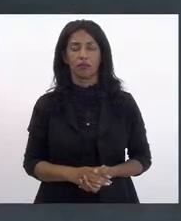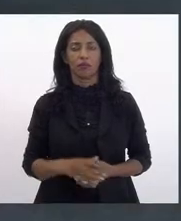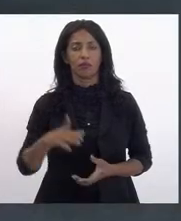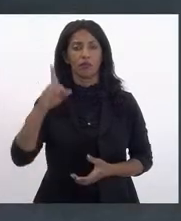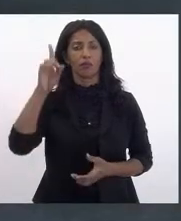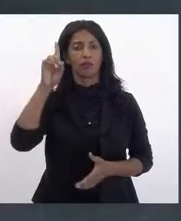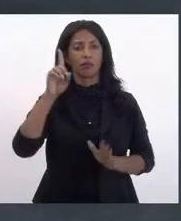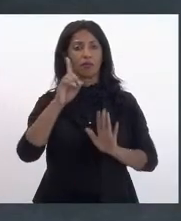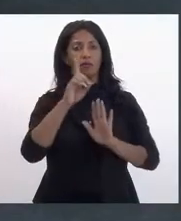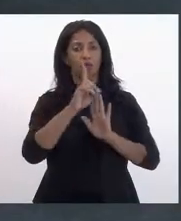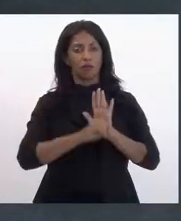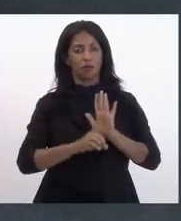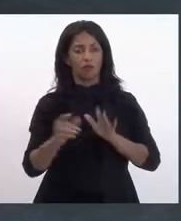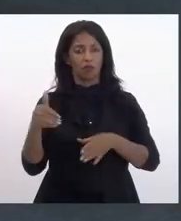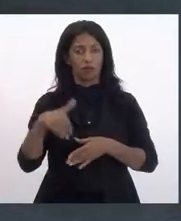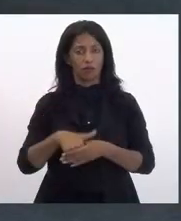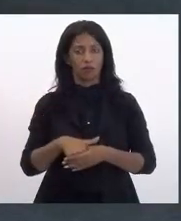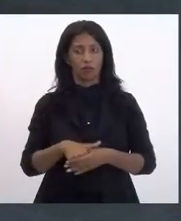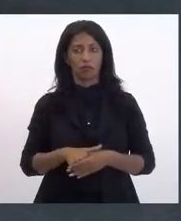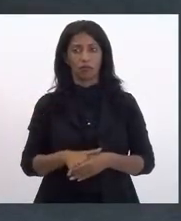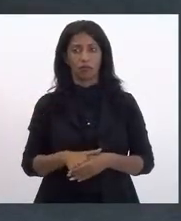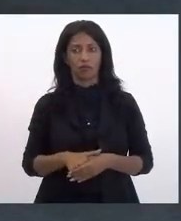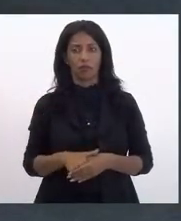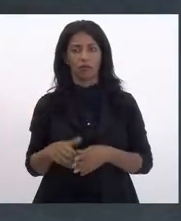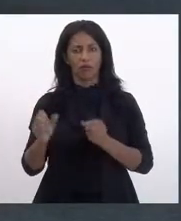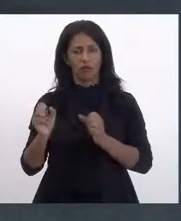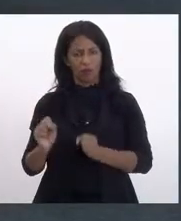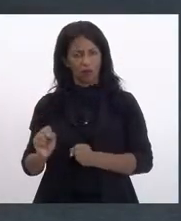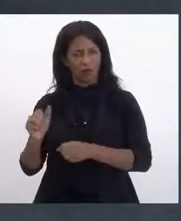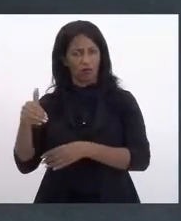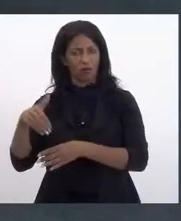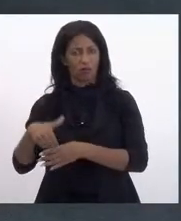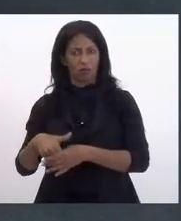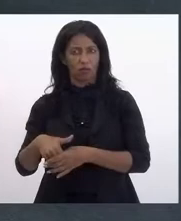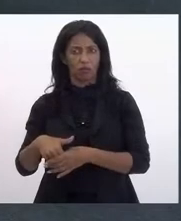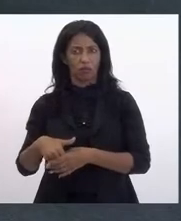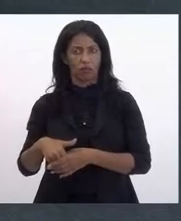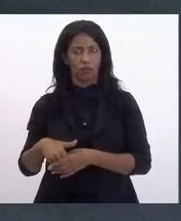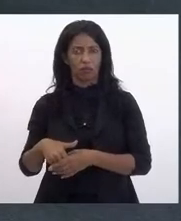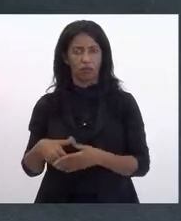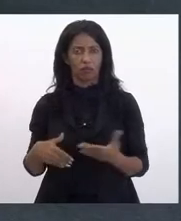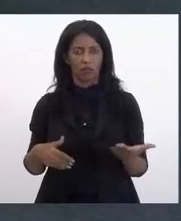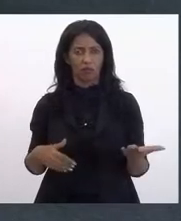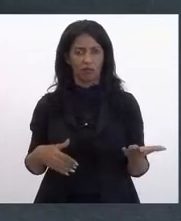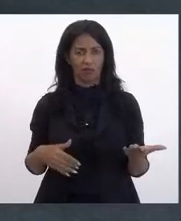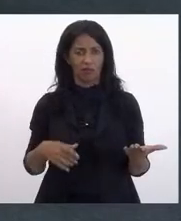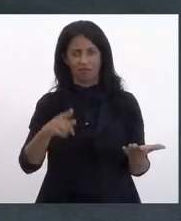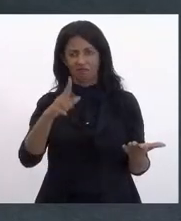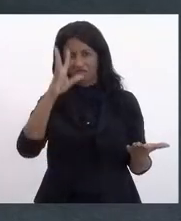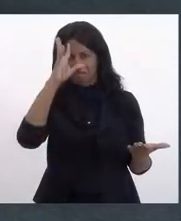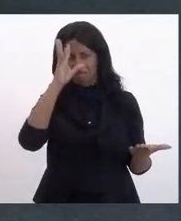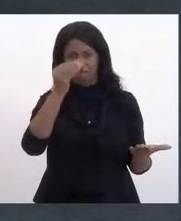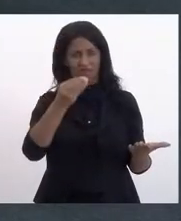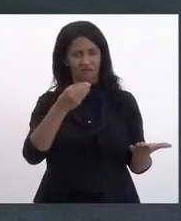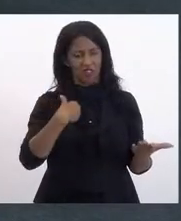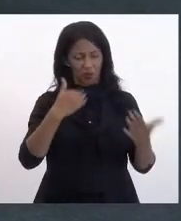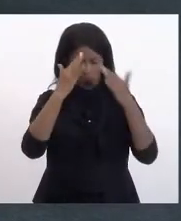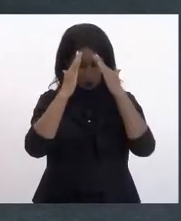declaração de voto. Declaração, pode ser ao final, deputado? Senhora Presidente, a senhora decide, eu